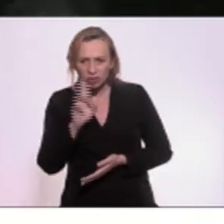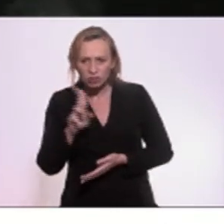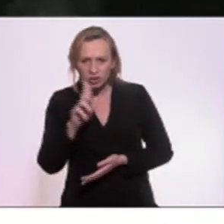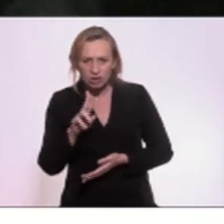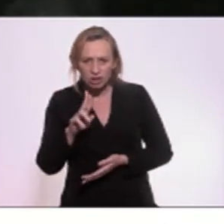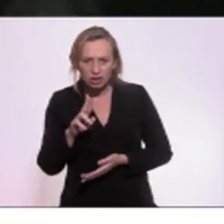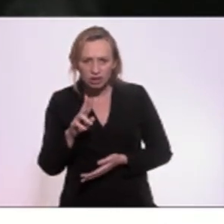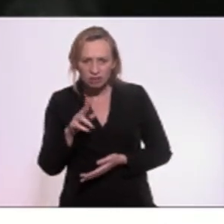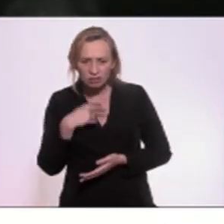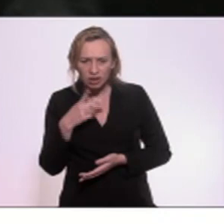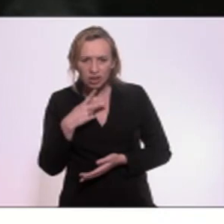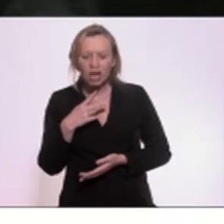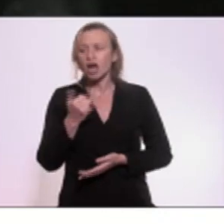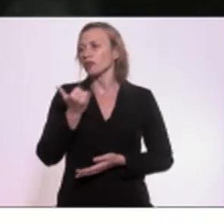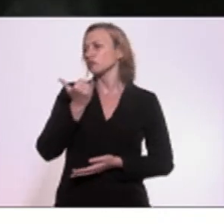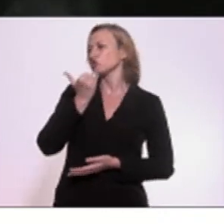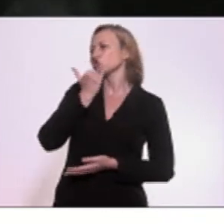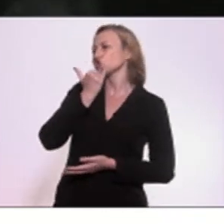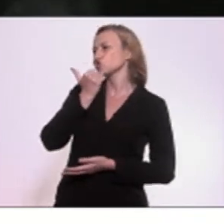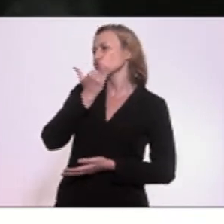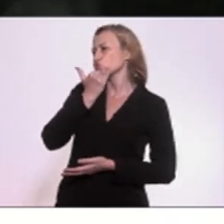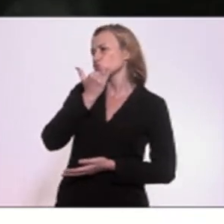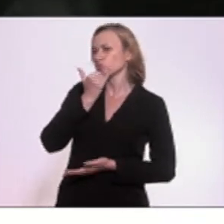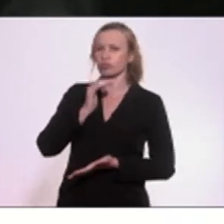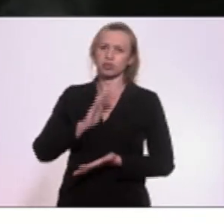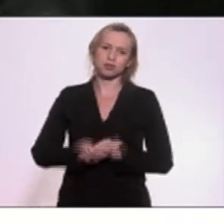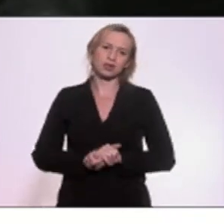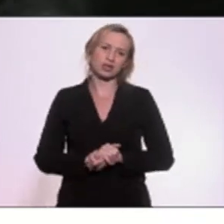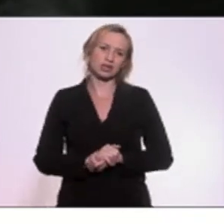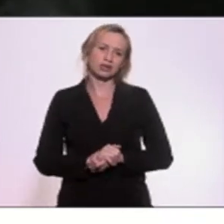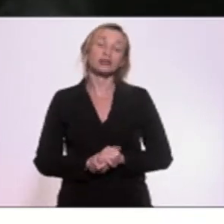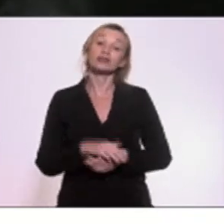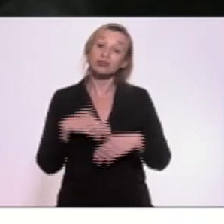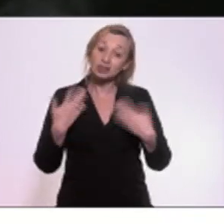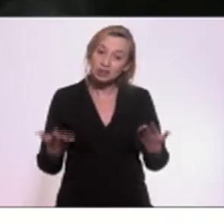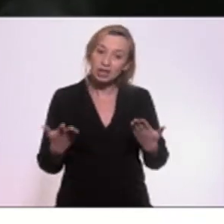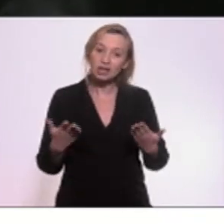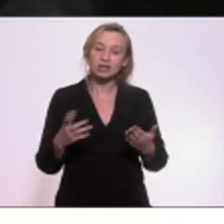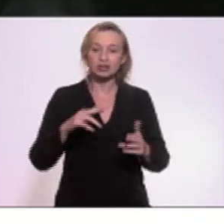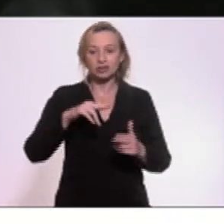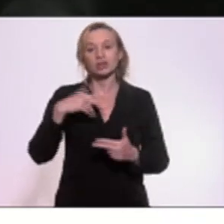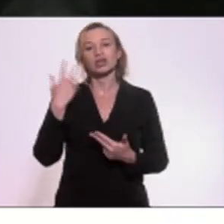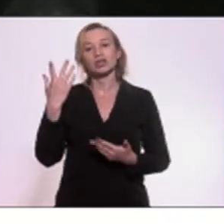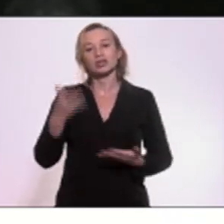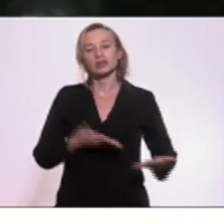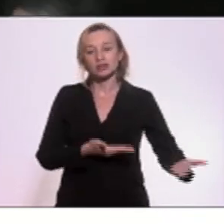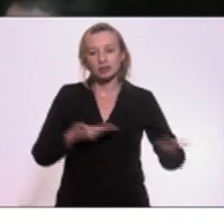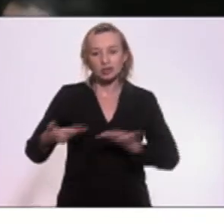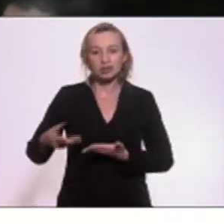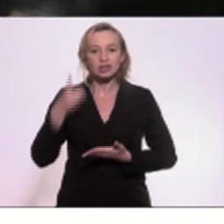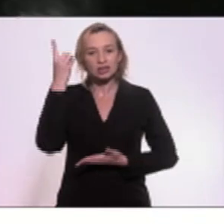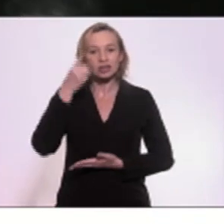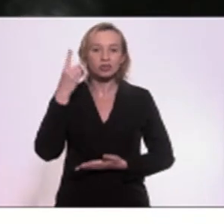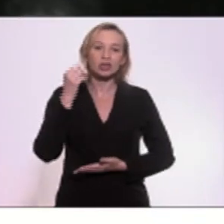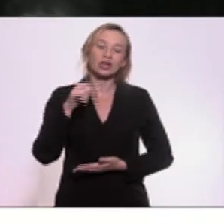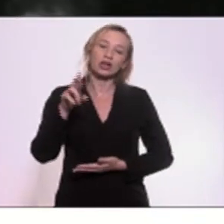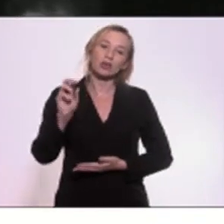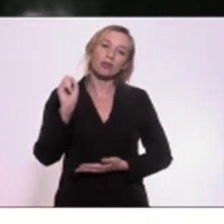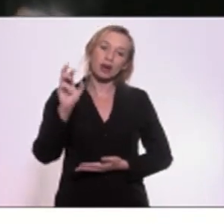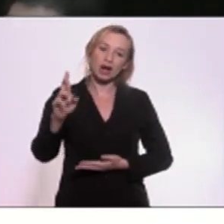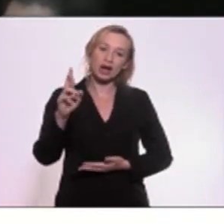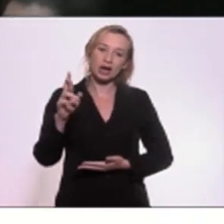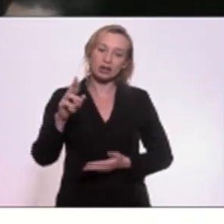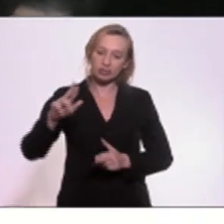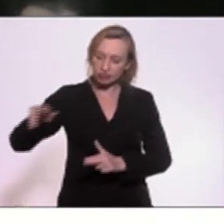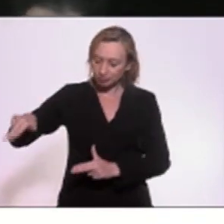da palavra? Ah, me perdoe, senhor Eliomar. Então, convido o deputado Eliomar Coelho